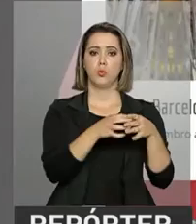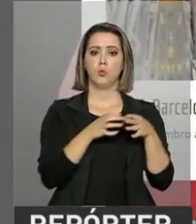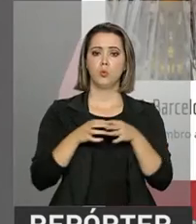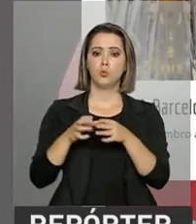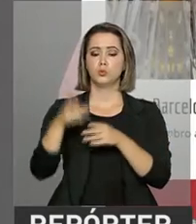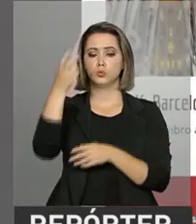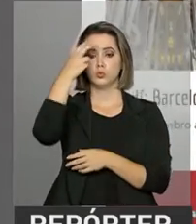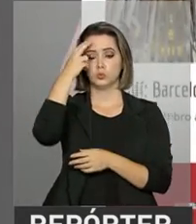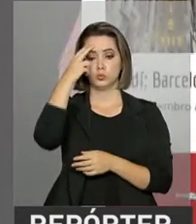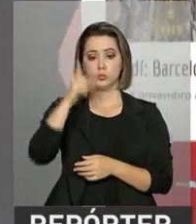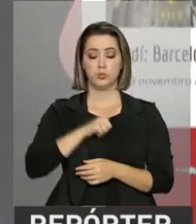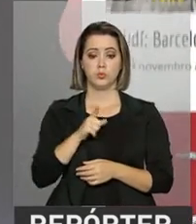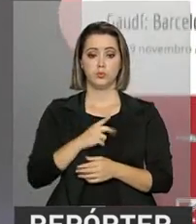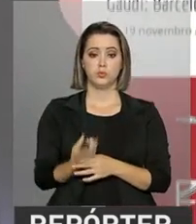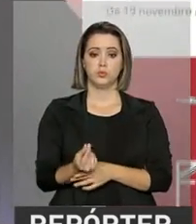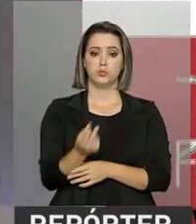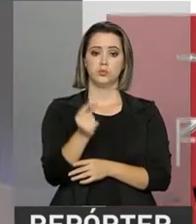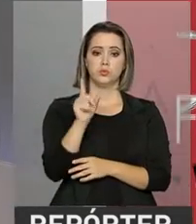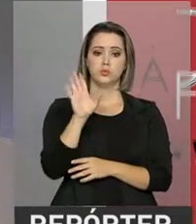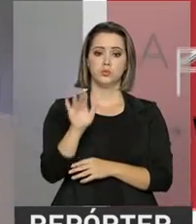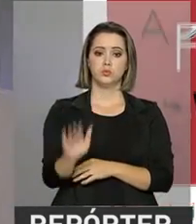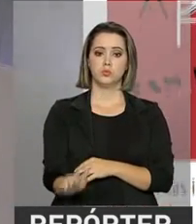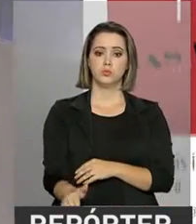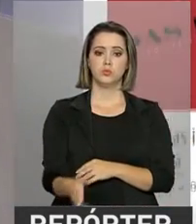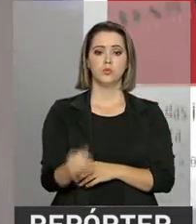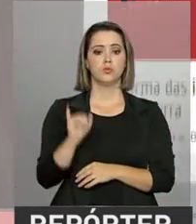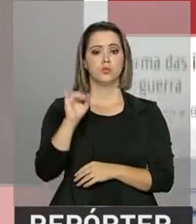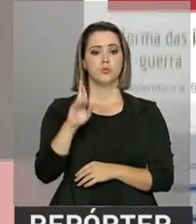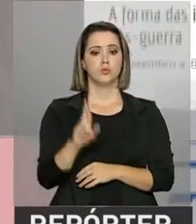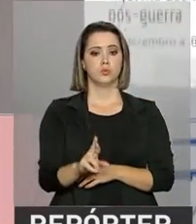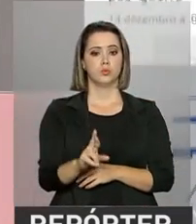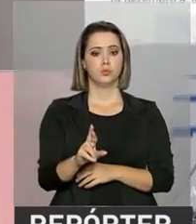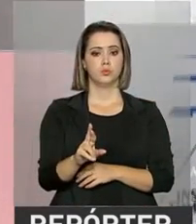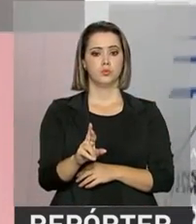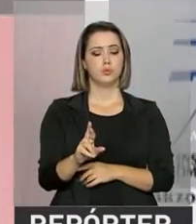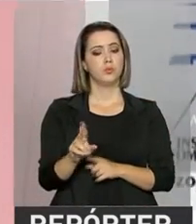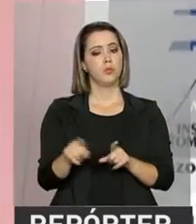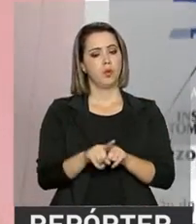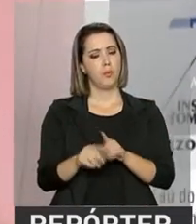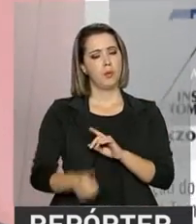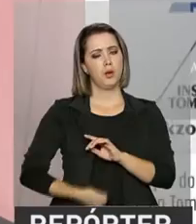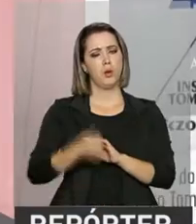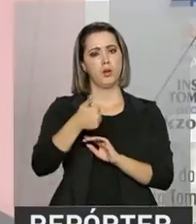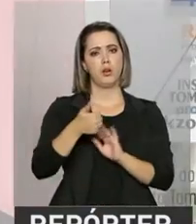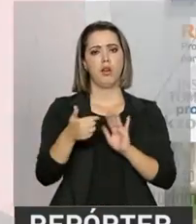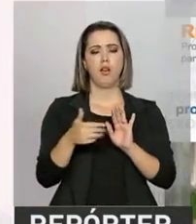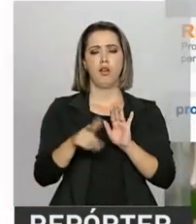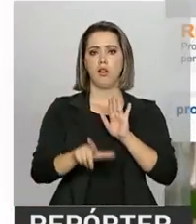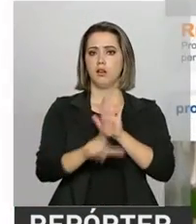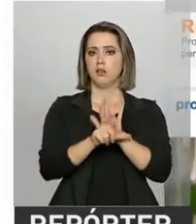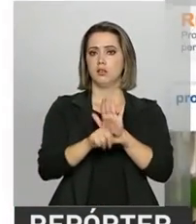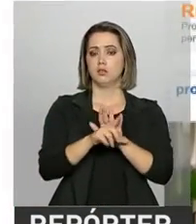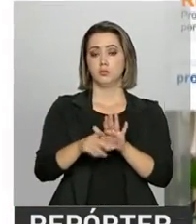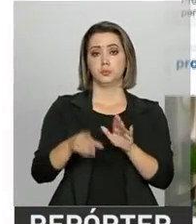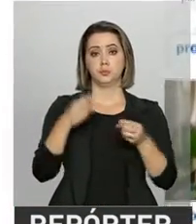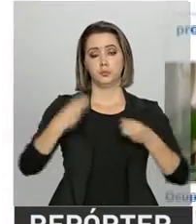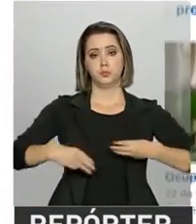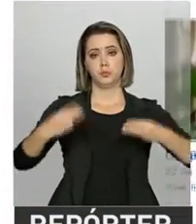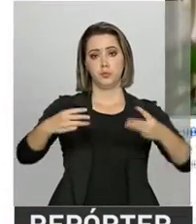e ter esse valor abatido do imposto de renda para aprimorar a lei o ministério da cultura anunciou